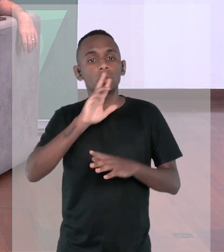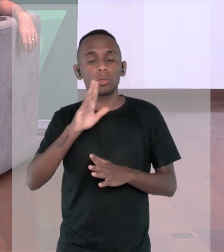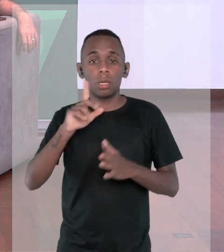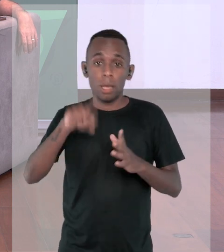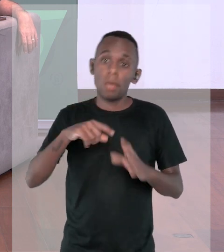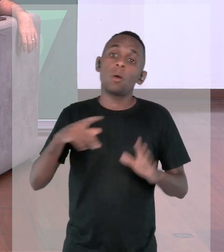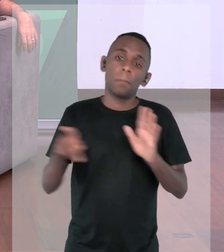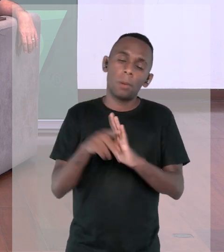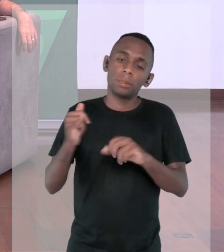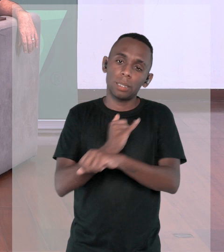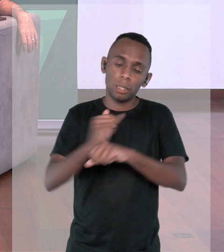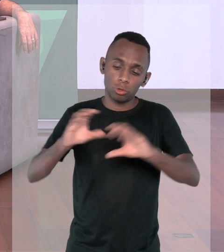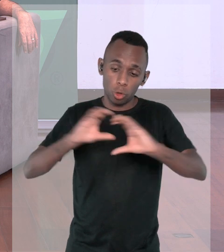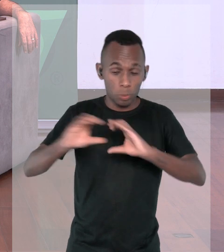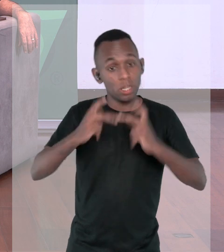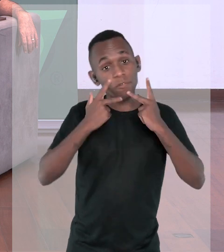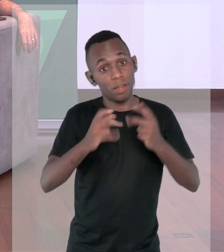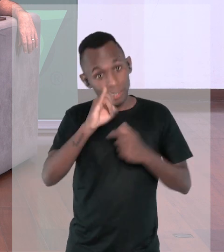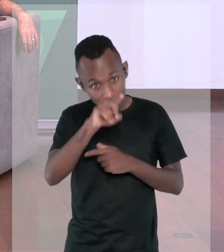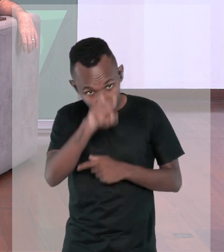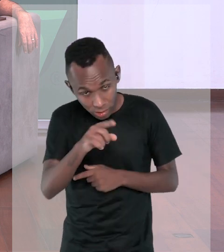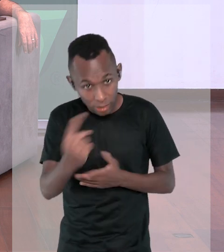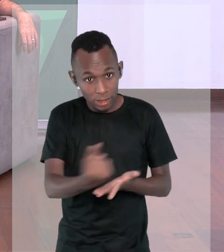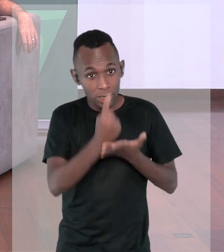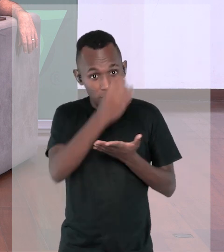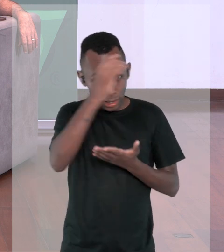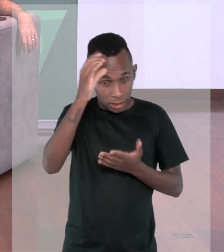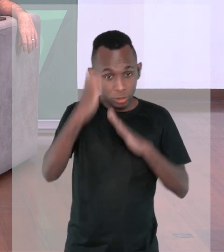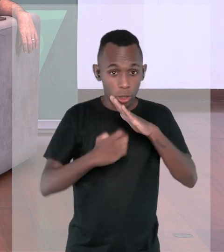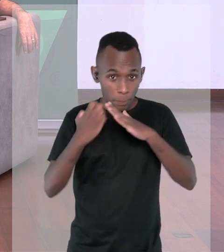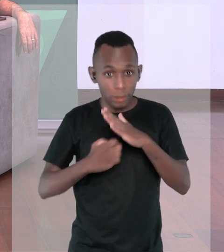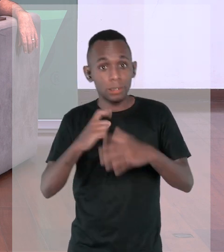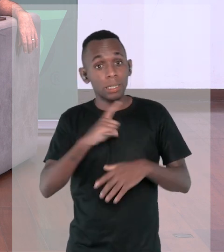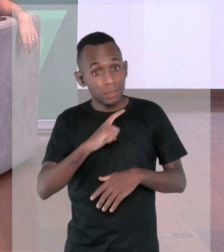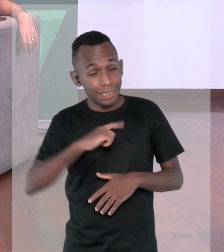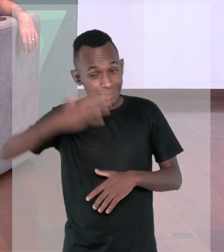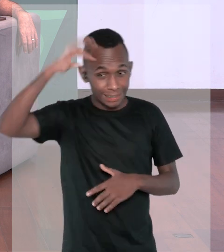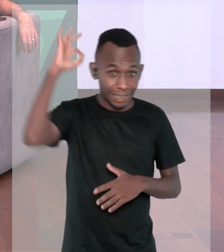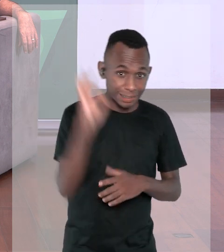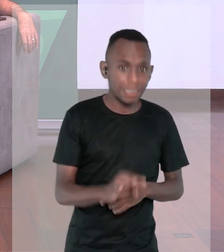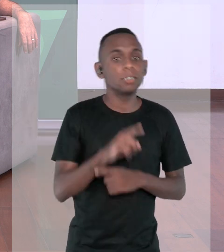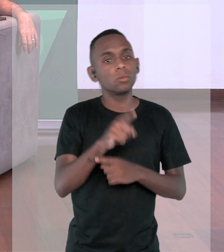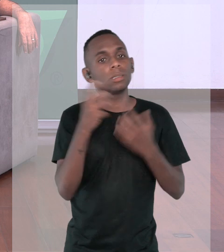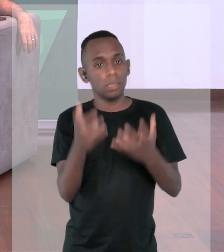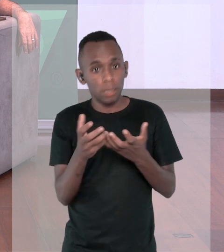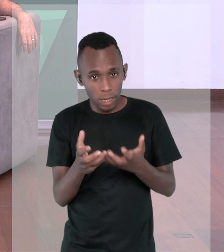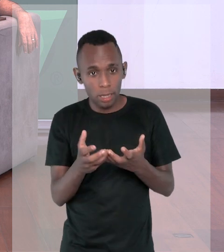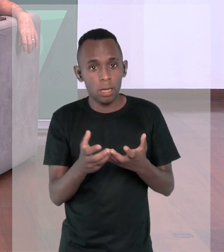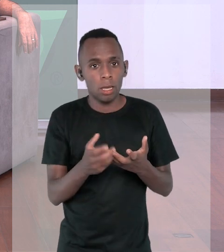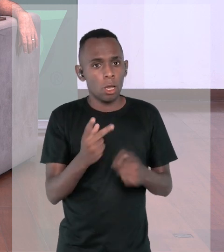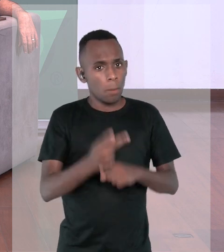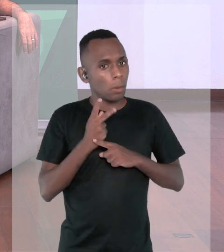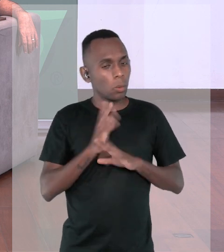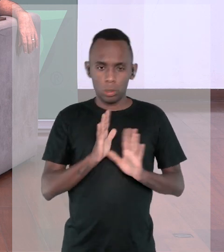de comunicação e já diz, se você, cliente, empresa, tiver muita certeza daquilo que você quer, não